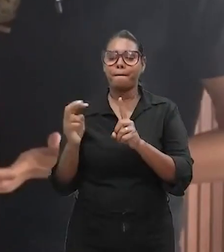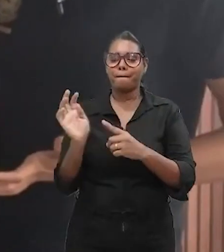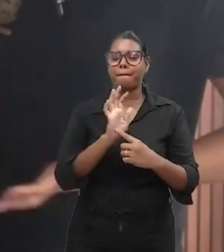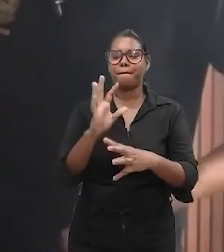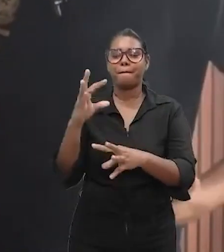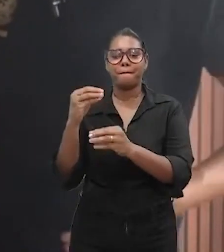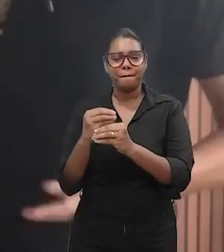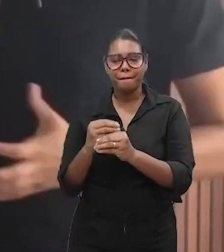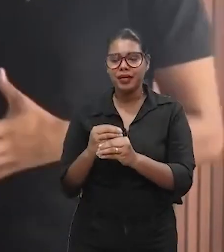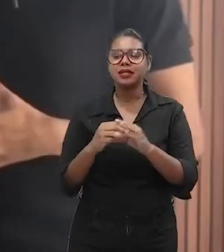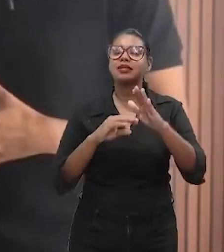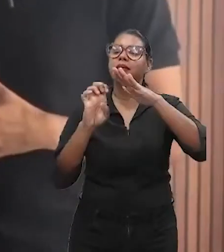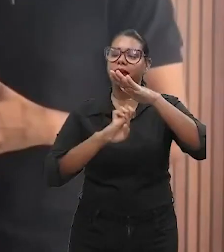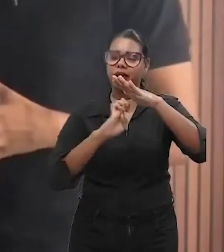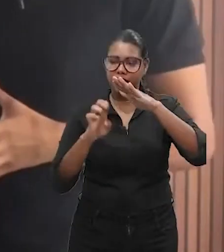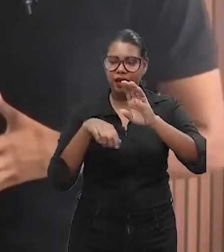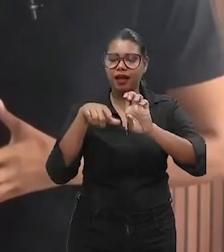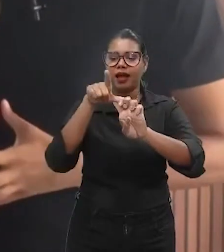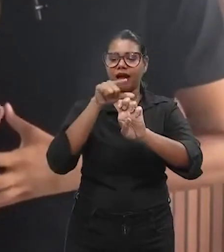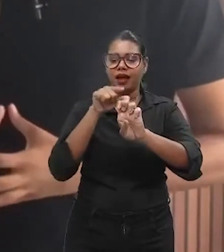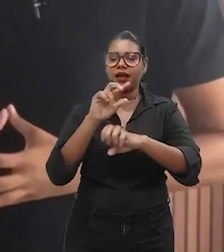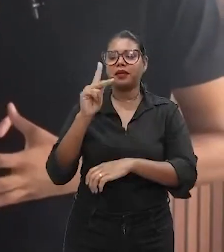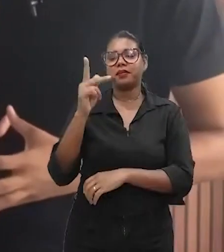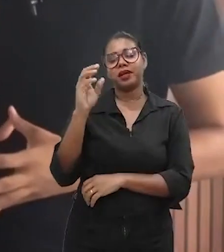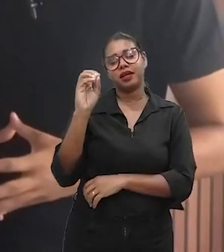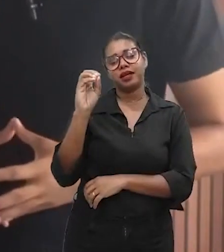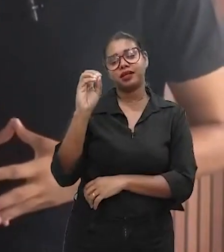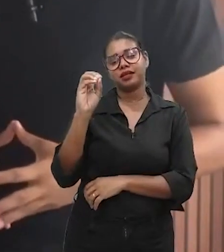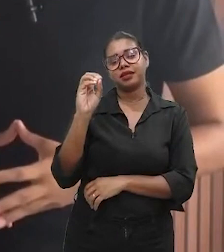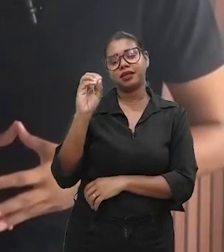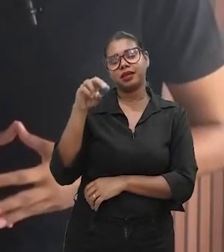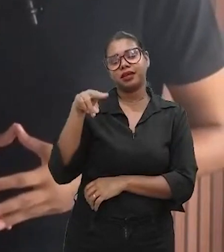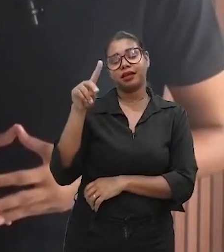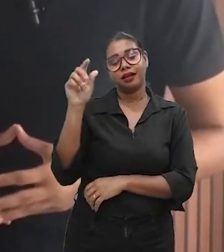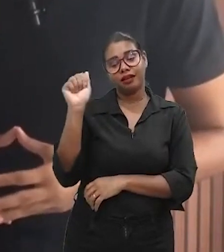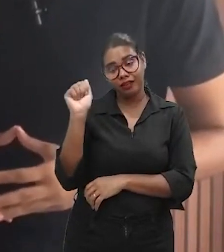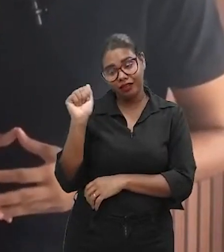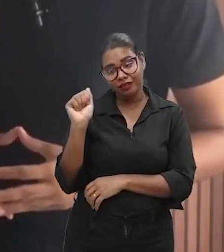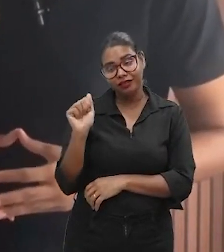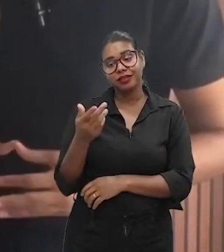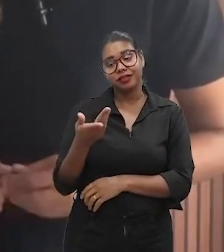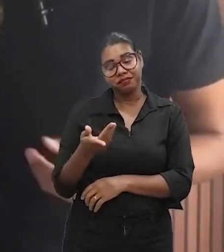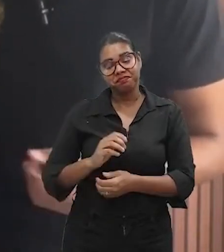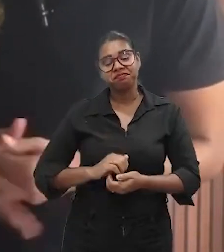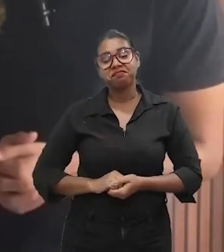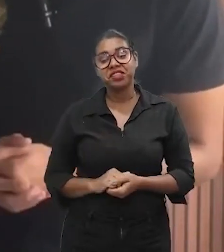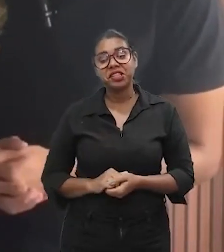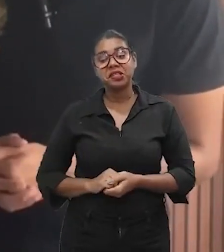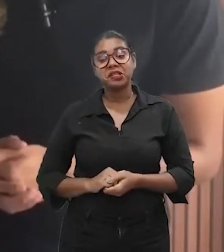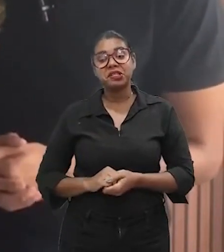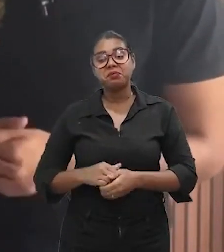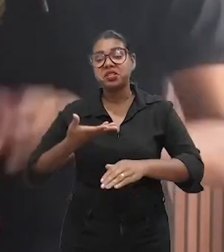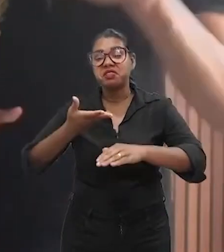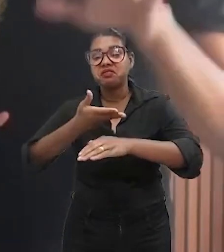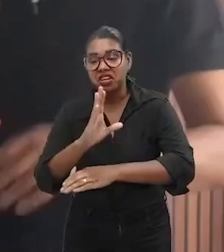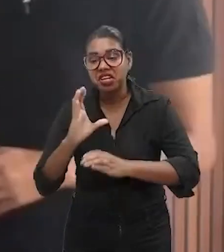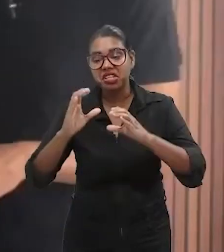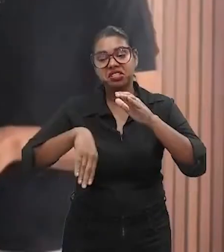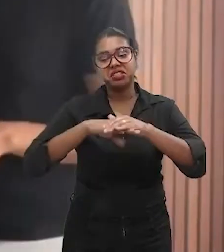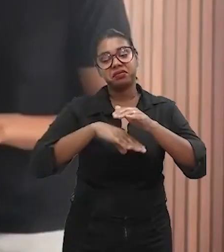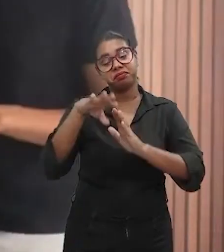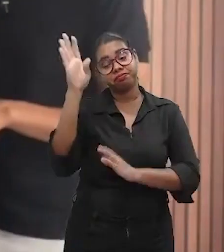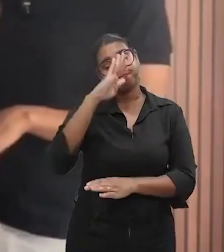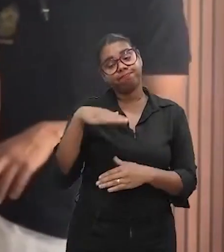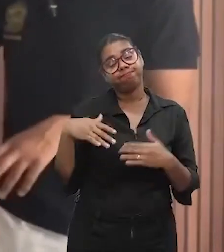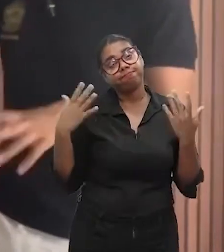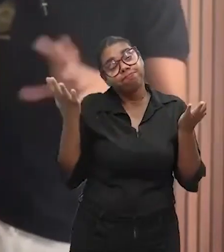empresa holandesa. Holanda, né? Aquela que sempre bota para torar na seleção brasileira e a gente sempre sai. Deixa